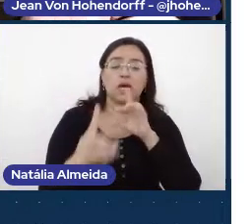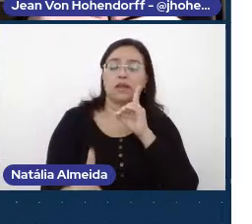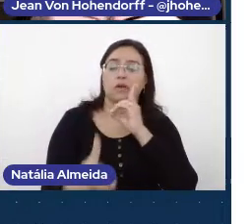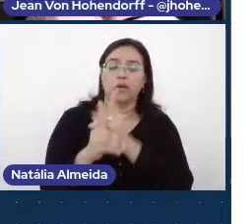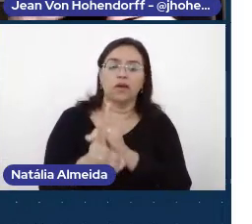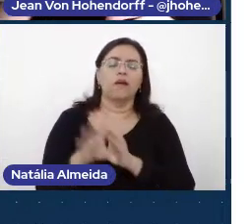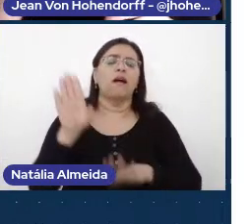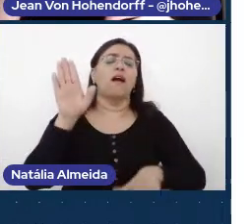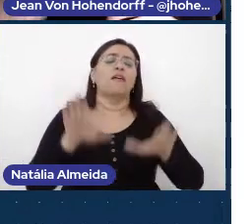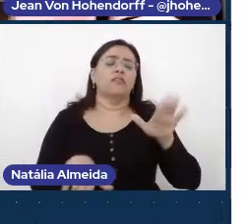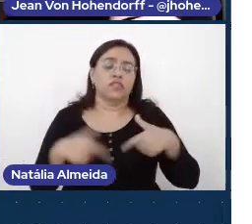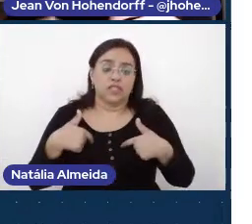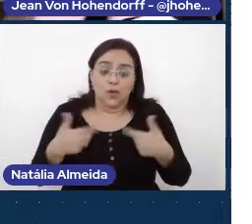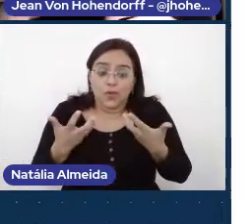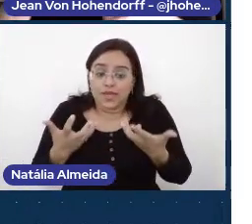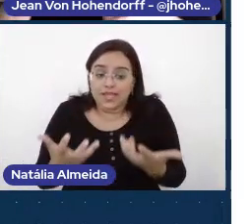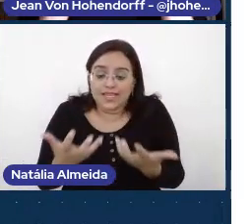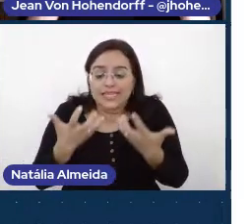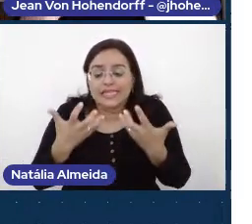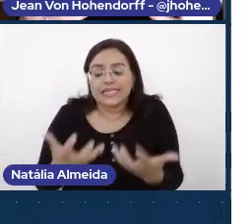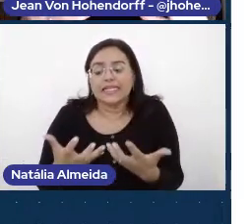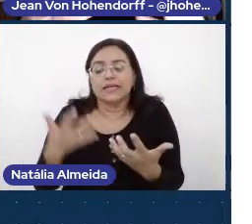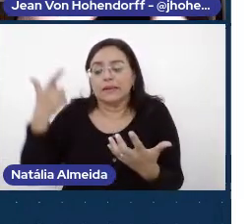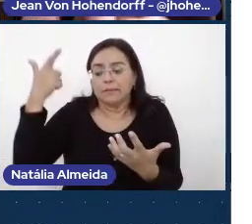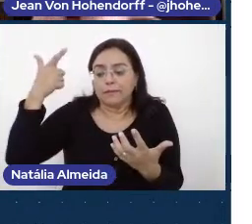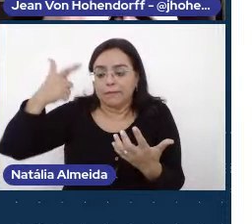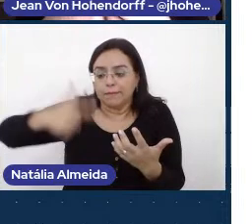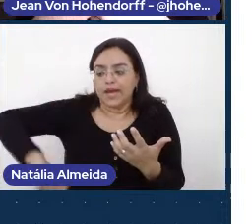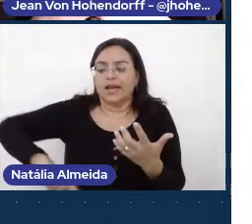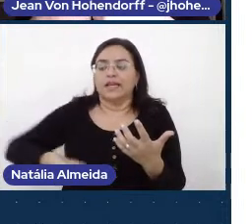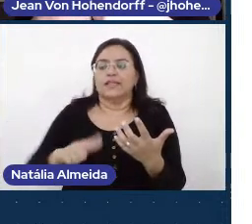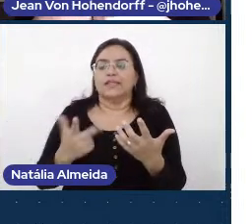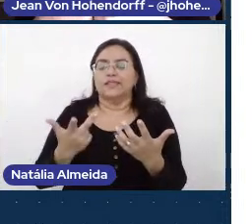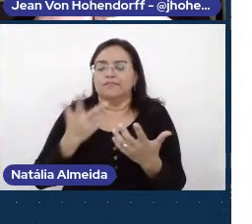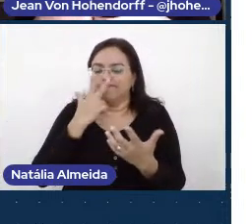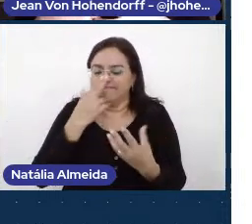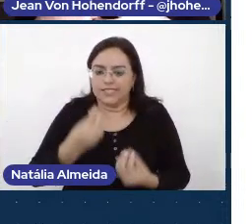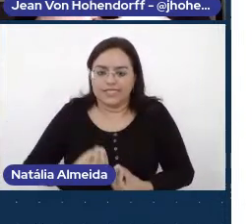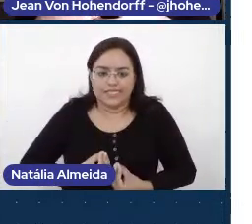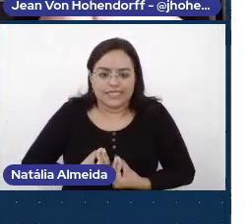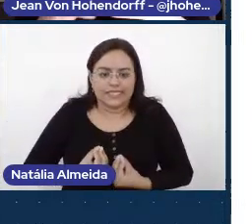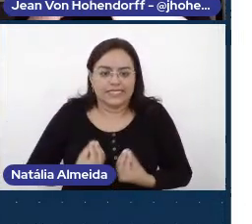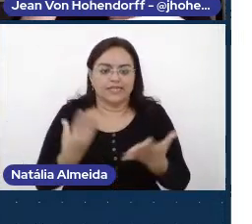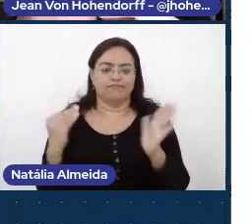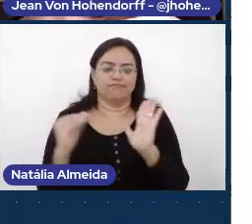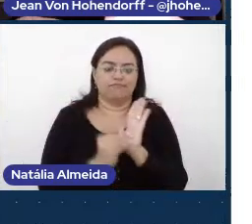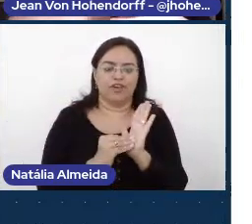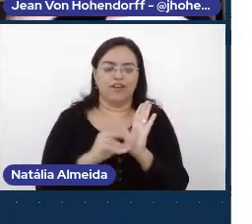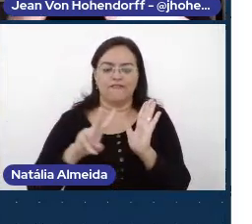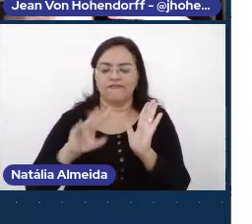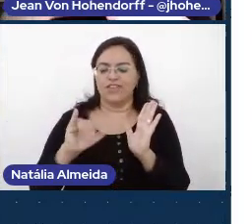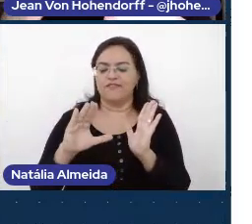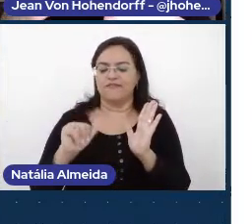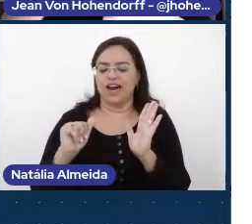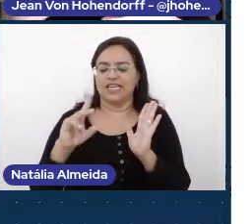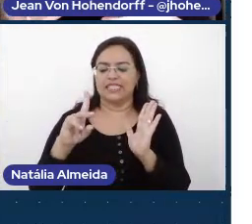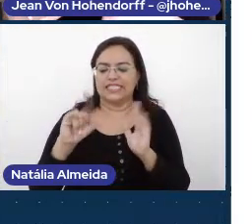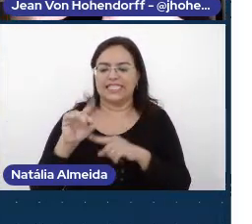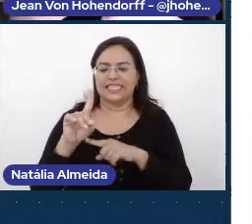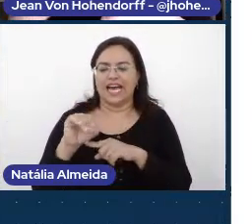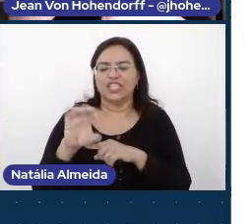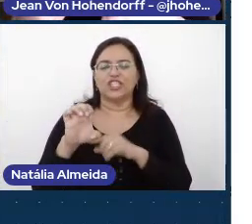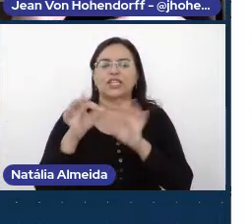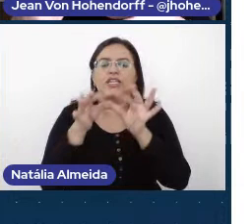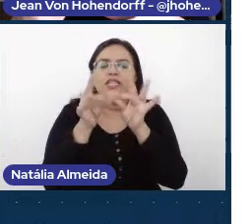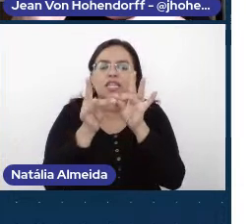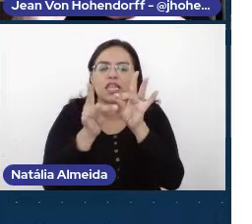gostaria de colocar mais vivacidade, que é esse critério aqui, ou seja, detalhar